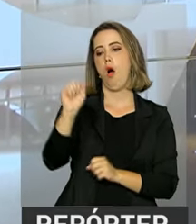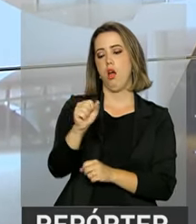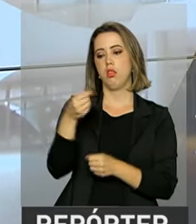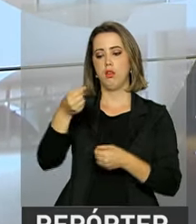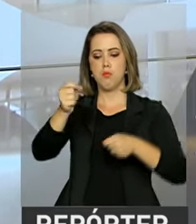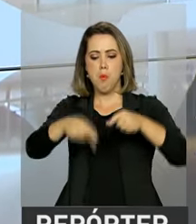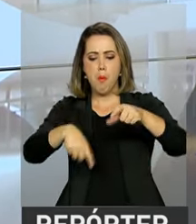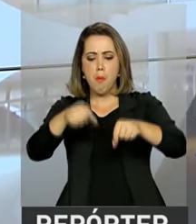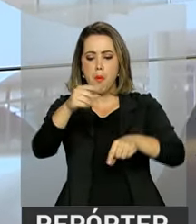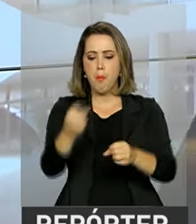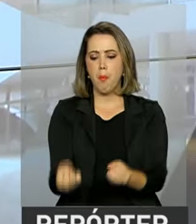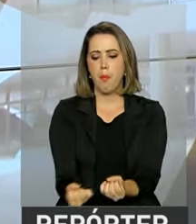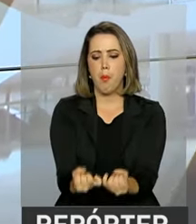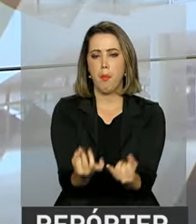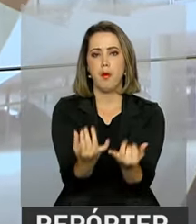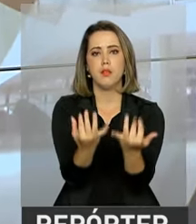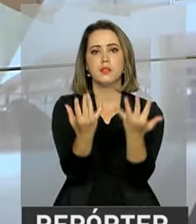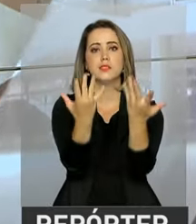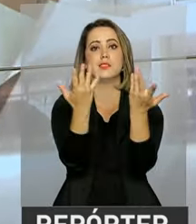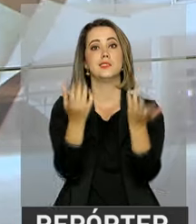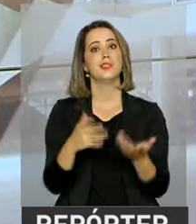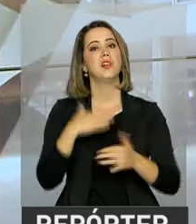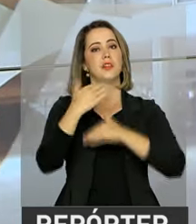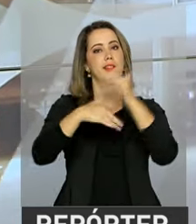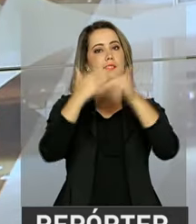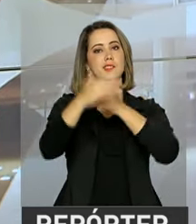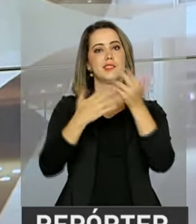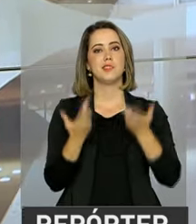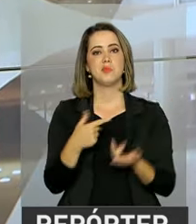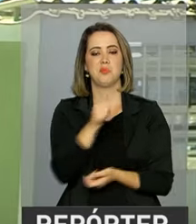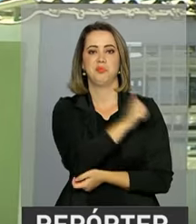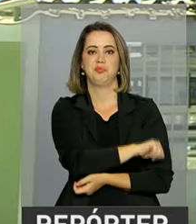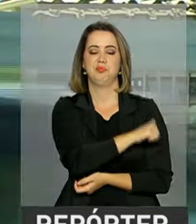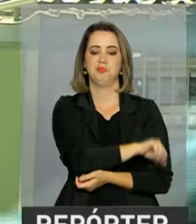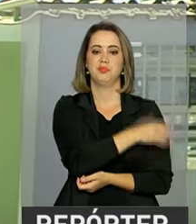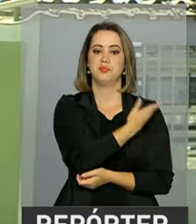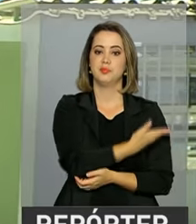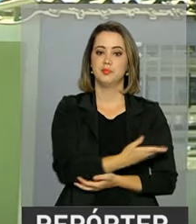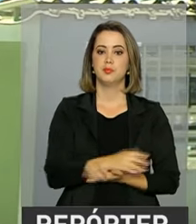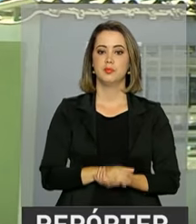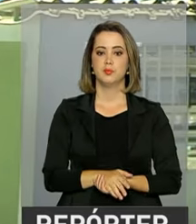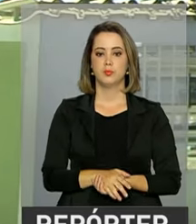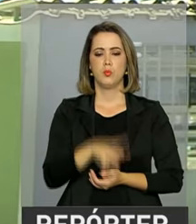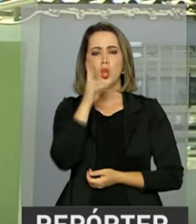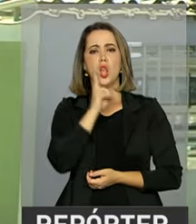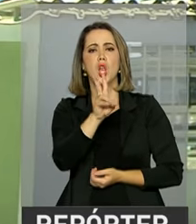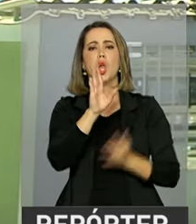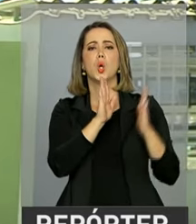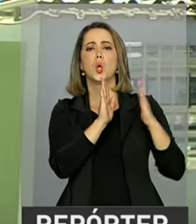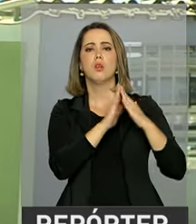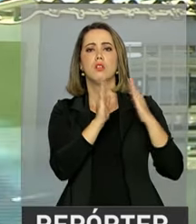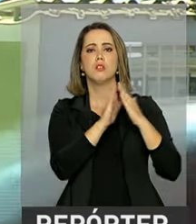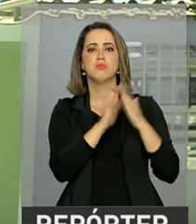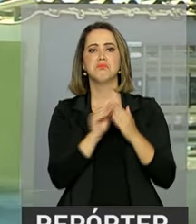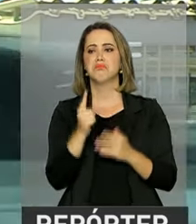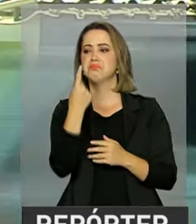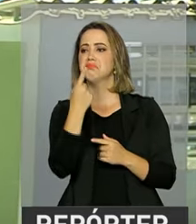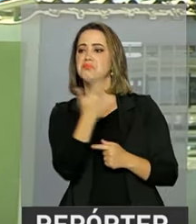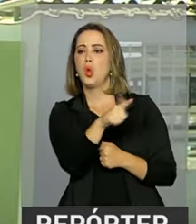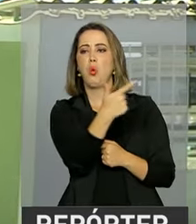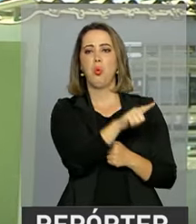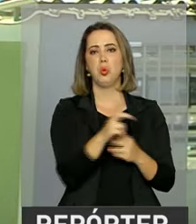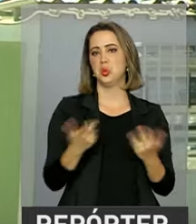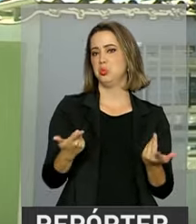crescendo e ganhando cada vez mais espaço no Rio de Janeiro. Quem olha essa casa, mais uma entre